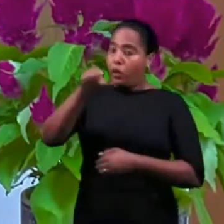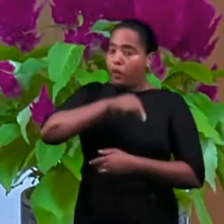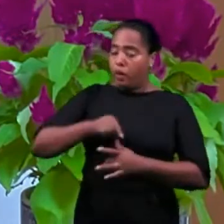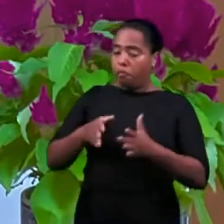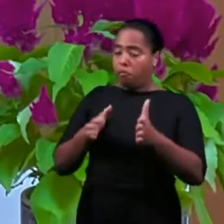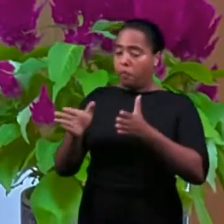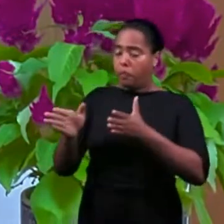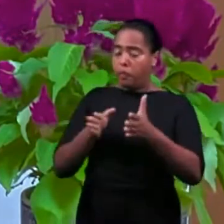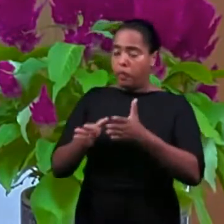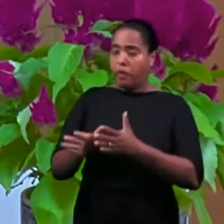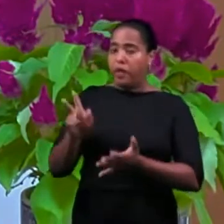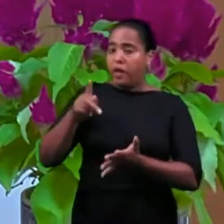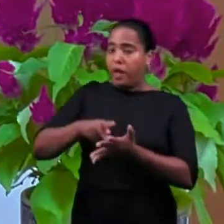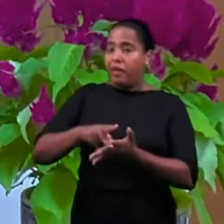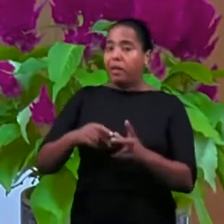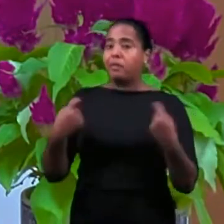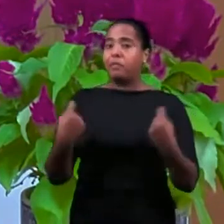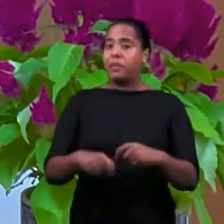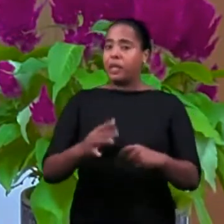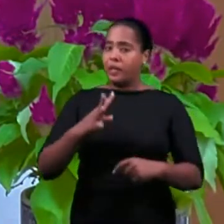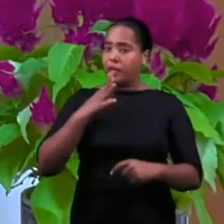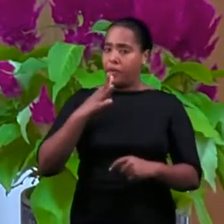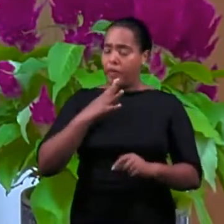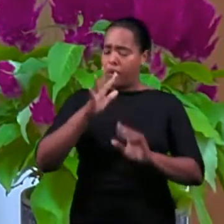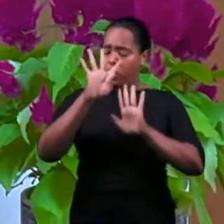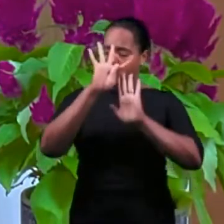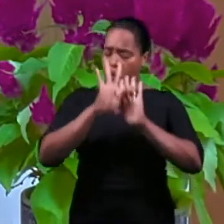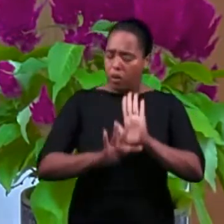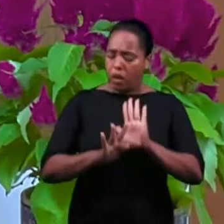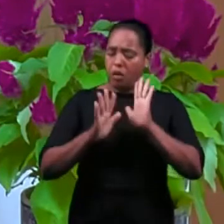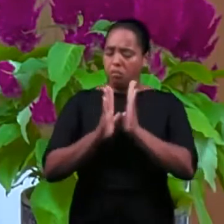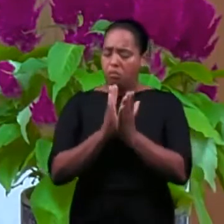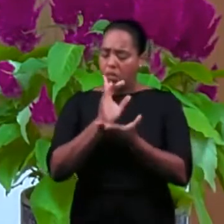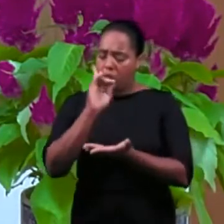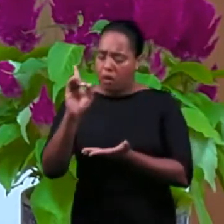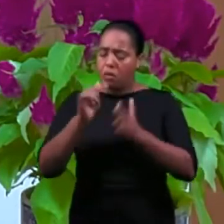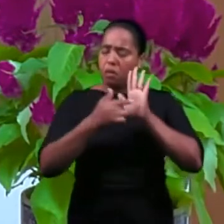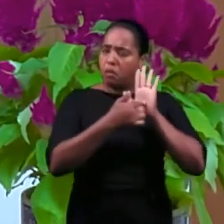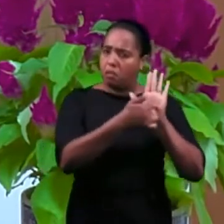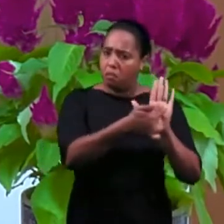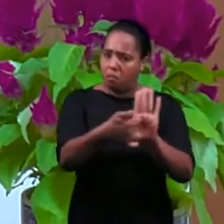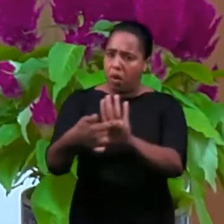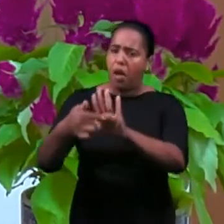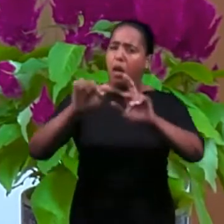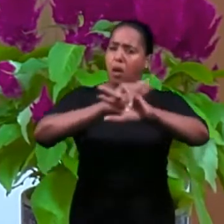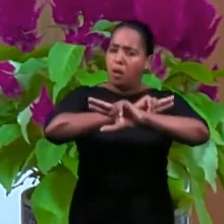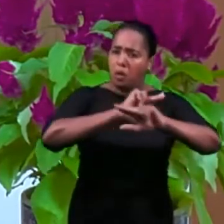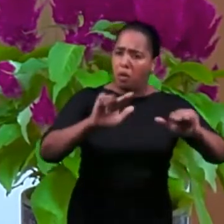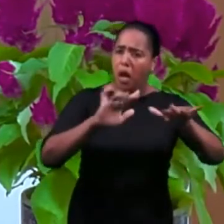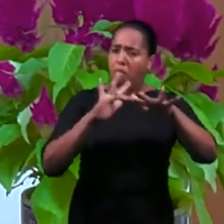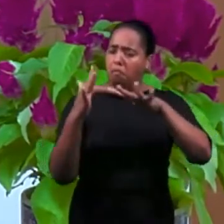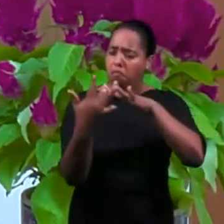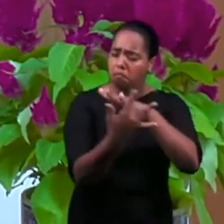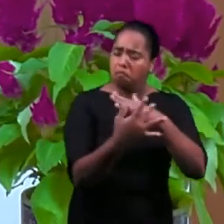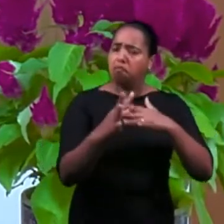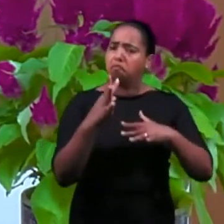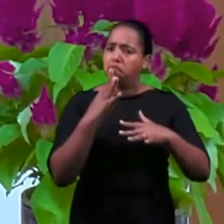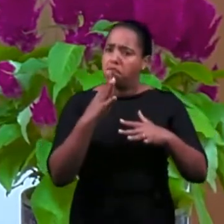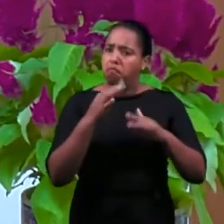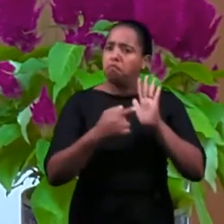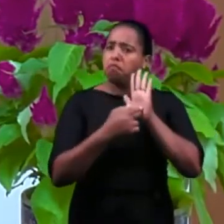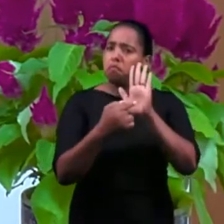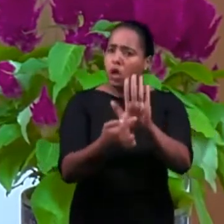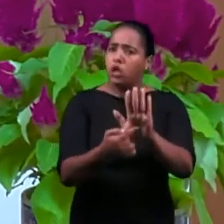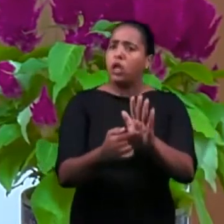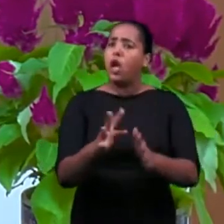O texto bíblico, que está sempre mencionado até nas mídias, em todos os lugares, é: conhecereis a verdade, e a